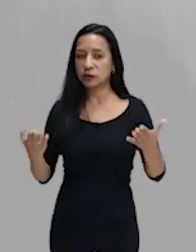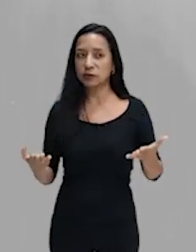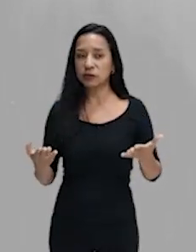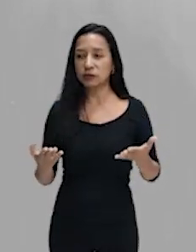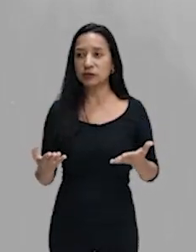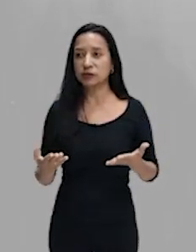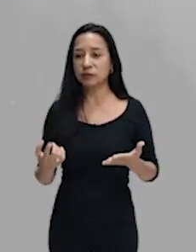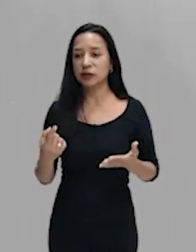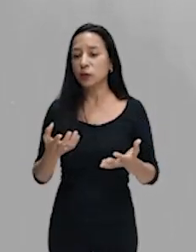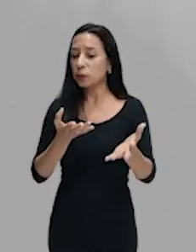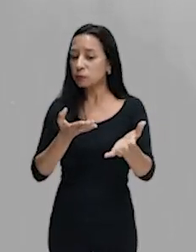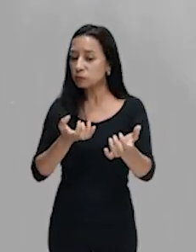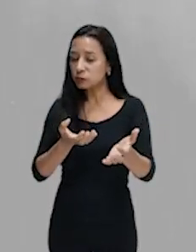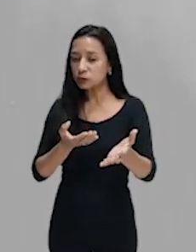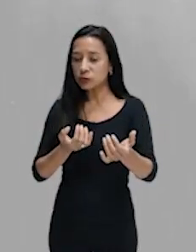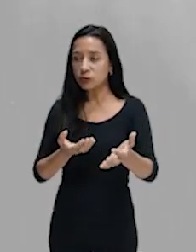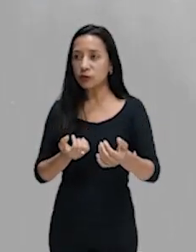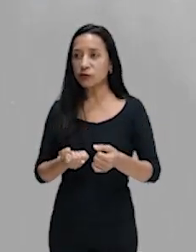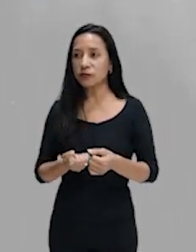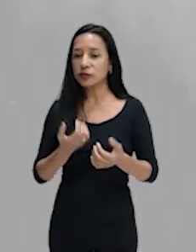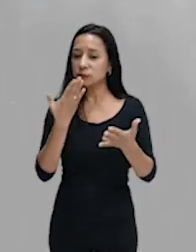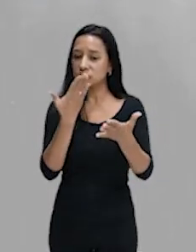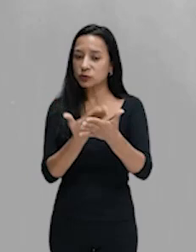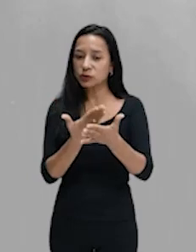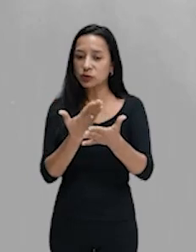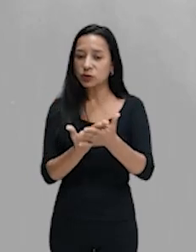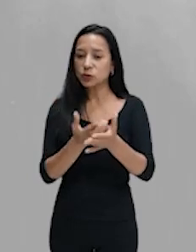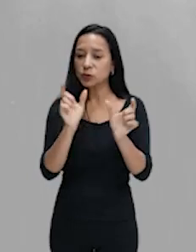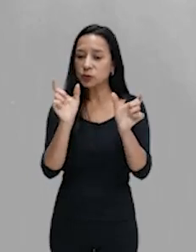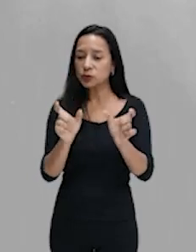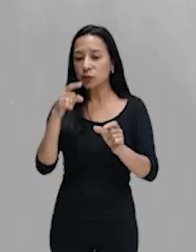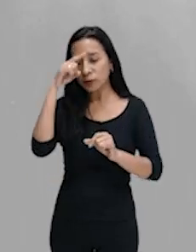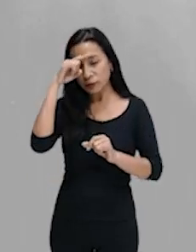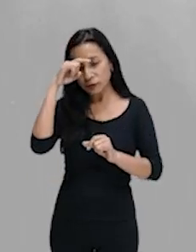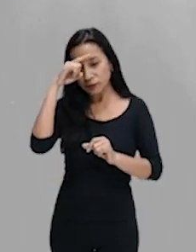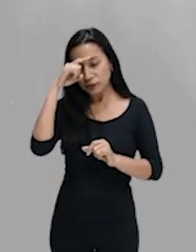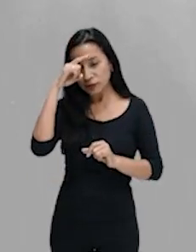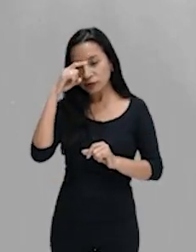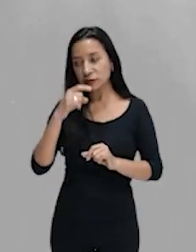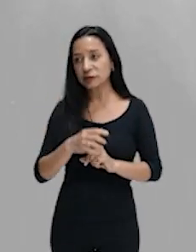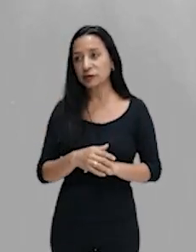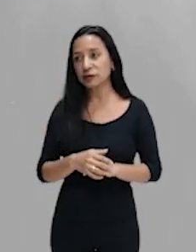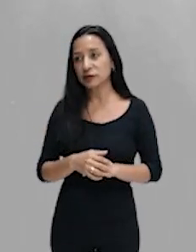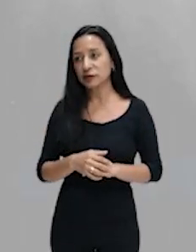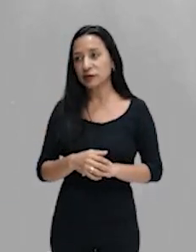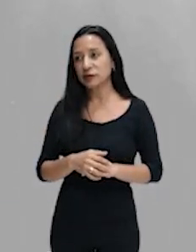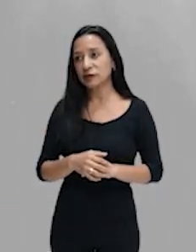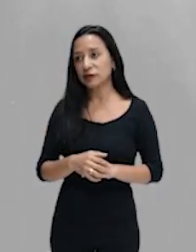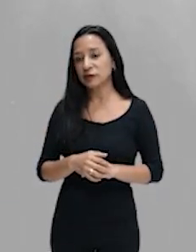e uma influência muito bacana de vida mesmo. Tá certo, galera? Então,